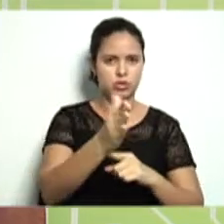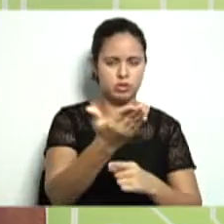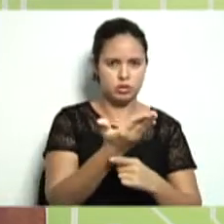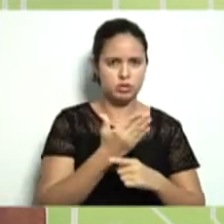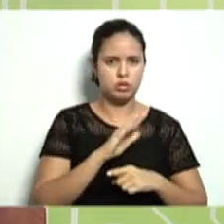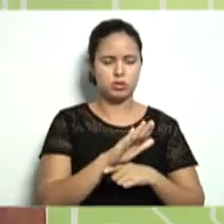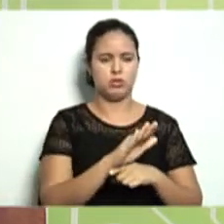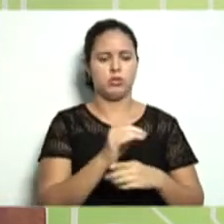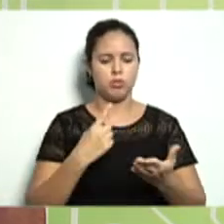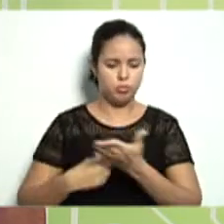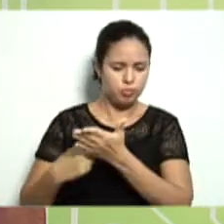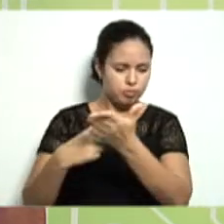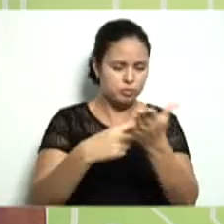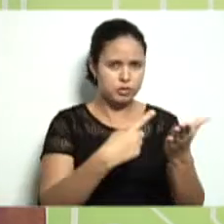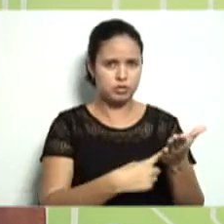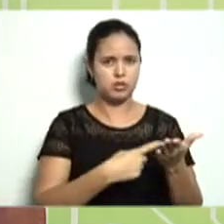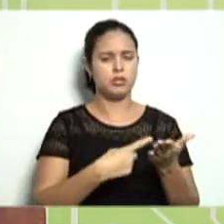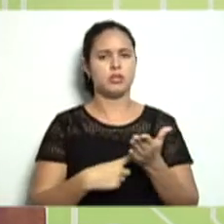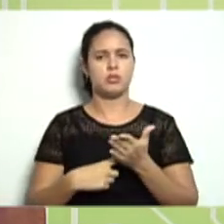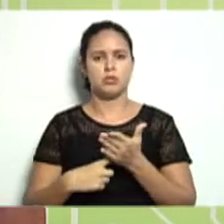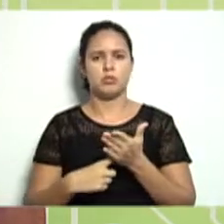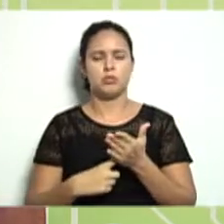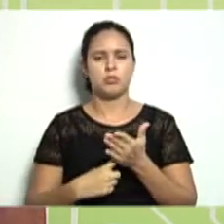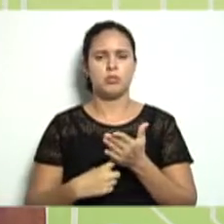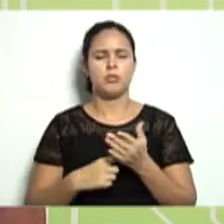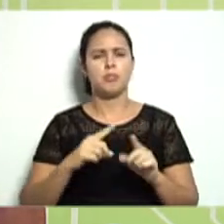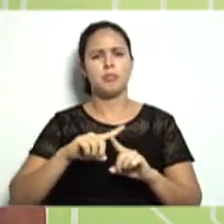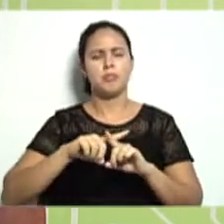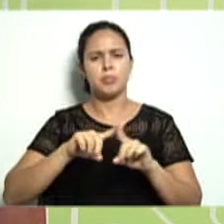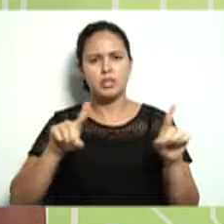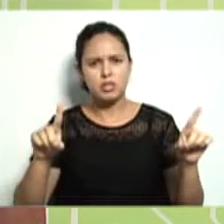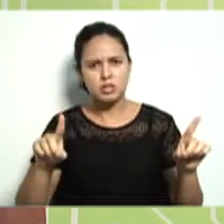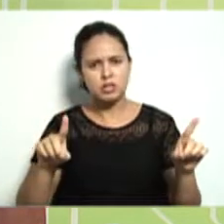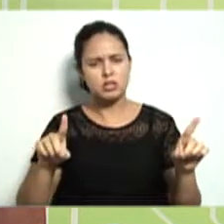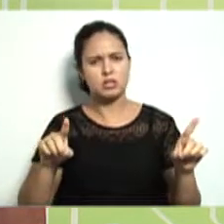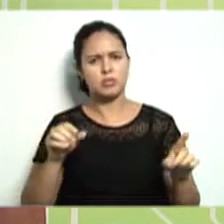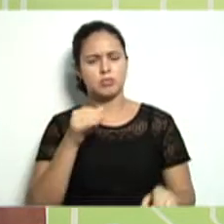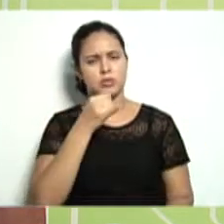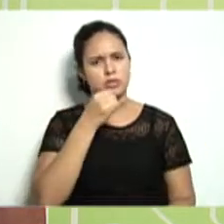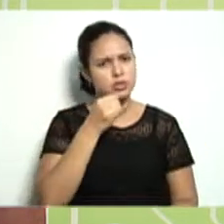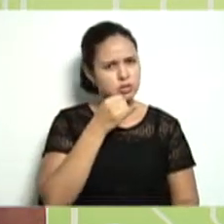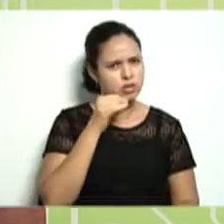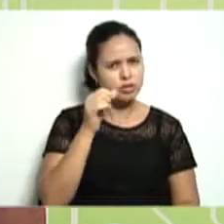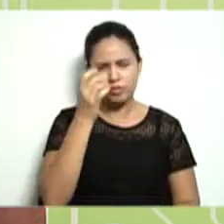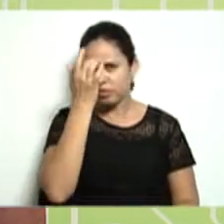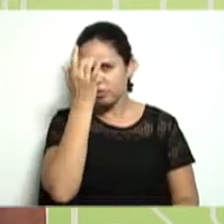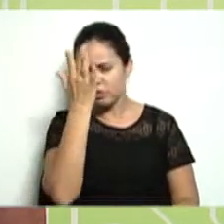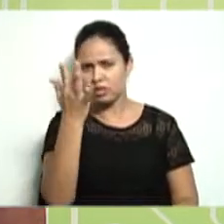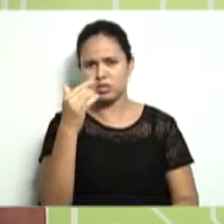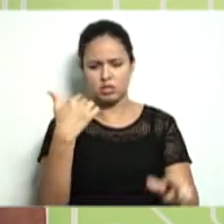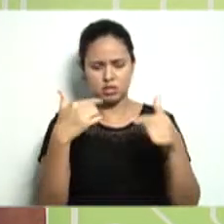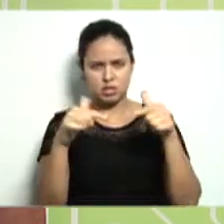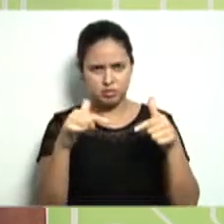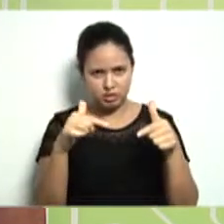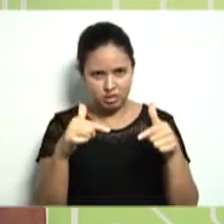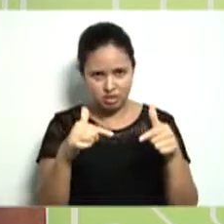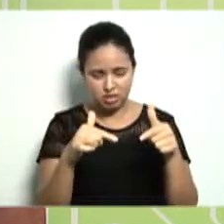trabalhando, cooperando mesmo uns com os outros. Mas será que é realmente fácil a gente trabalhar? Será